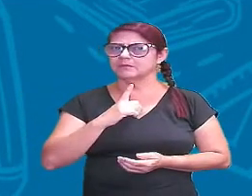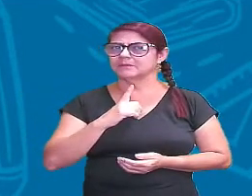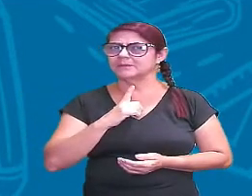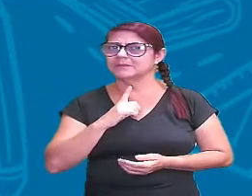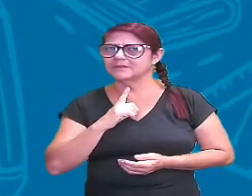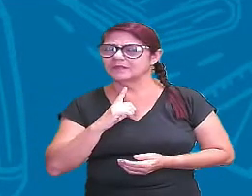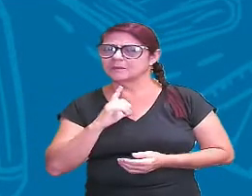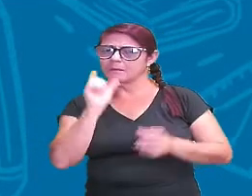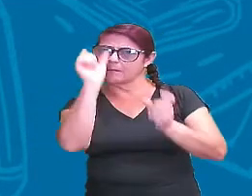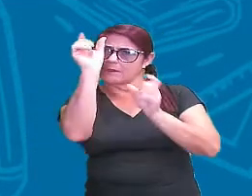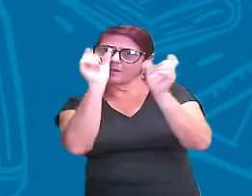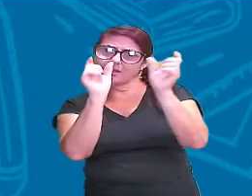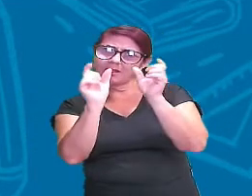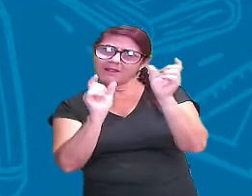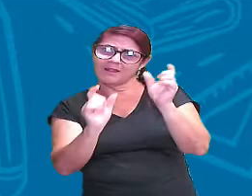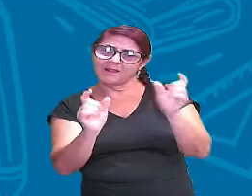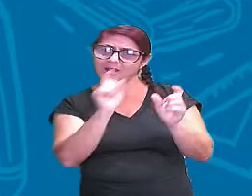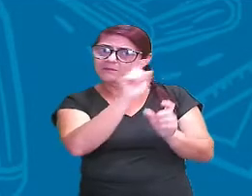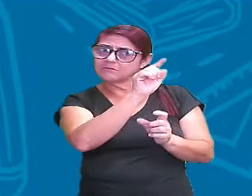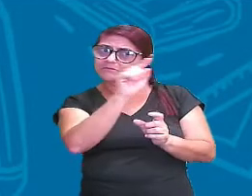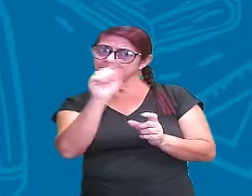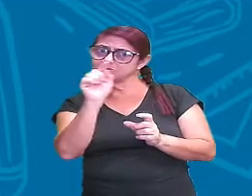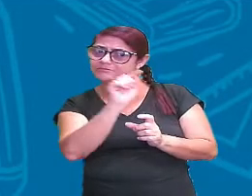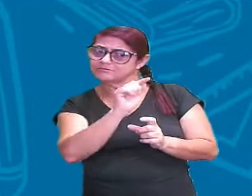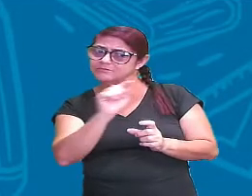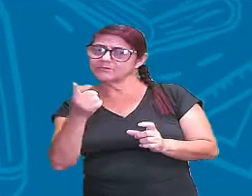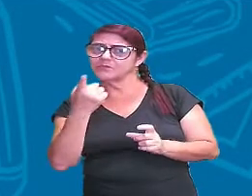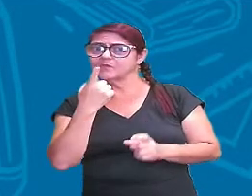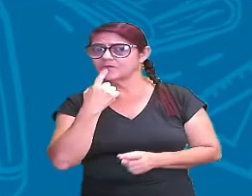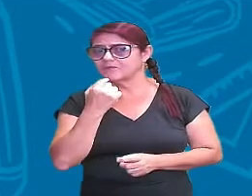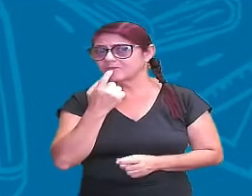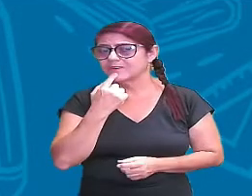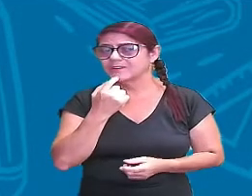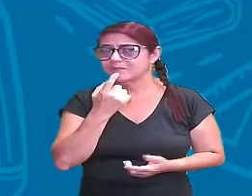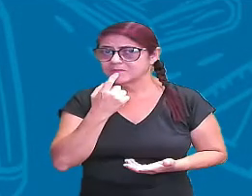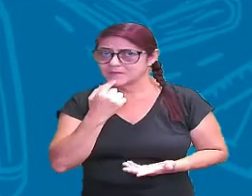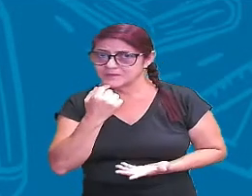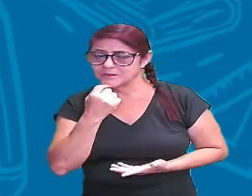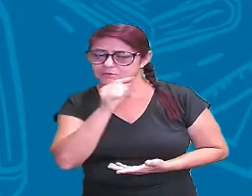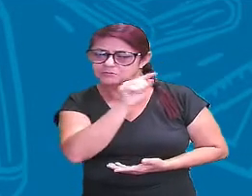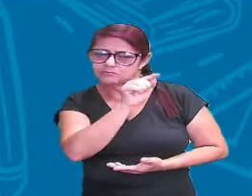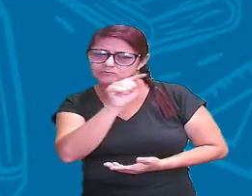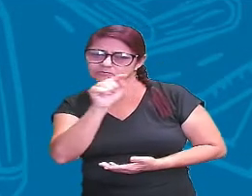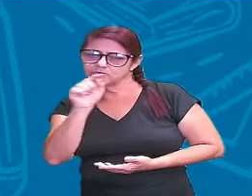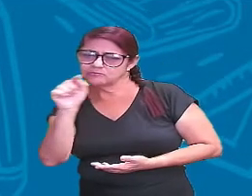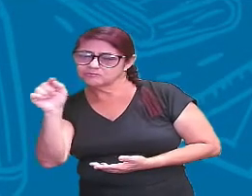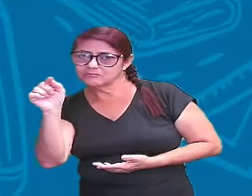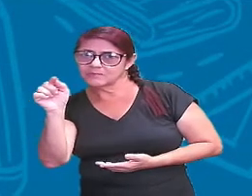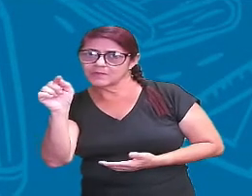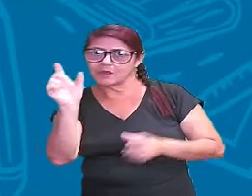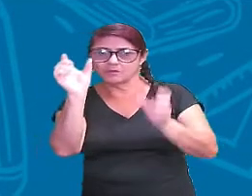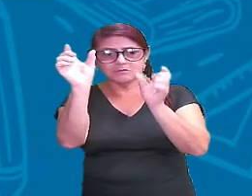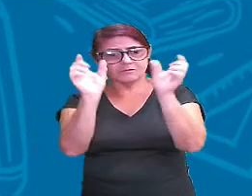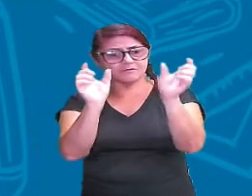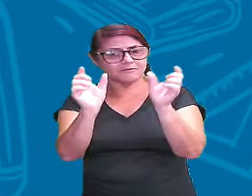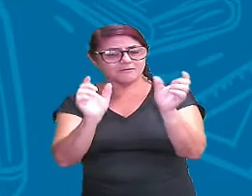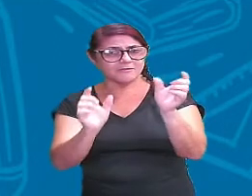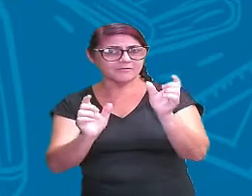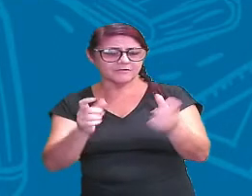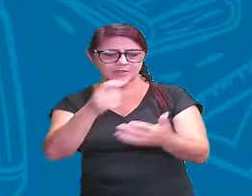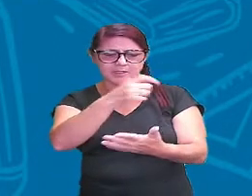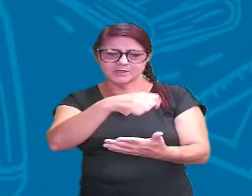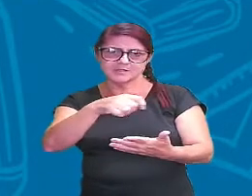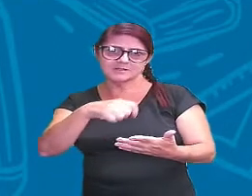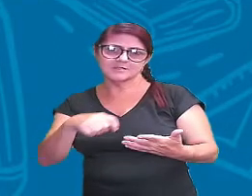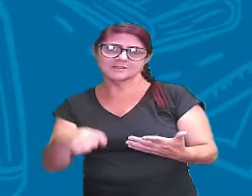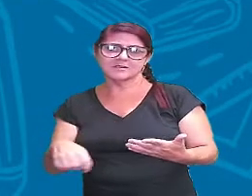destacadas, né? De vermelho aí, sublinhei com a linha de vermelho, onde essas palavras, elas são escritas